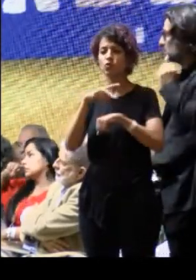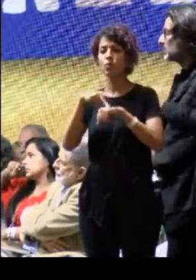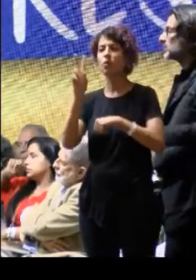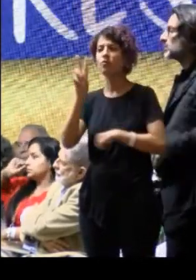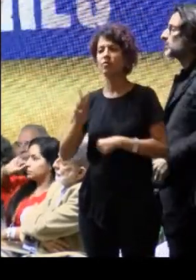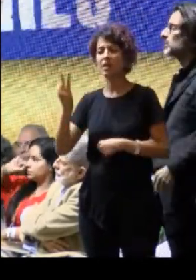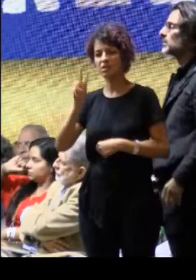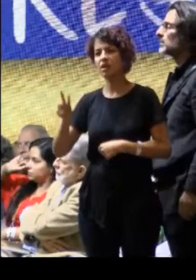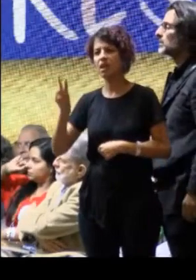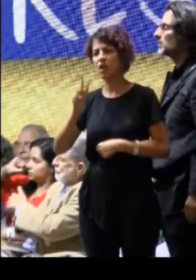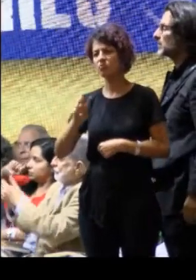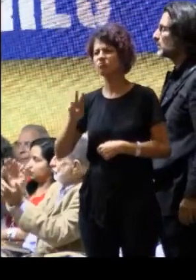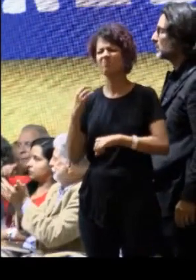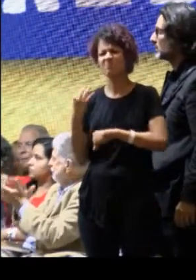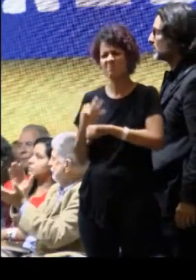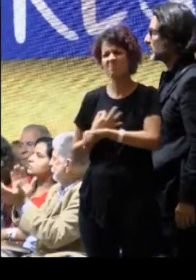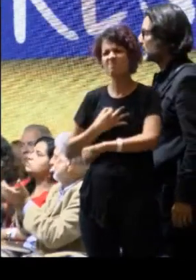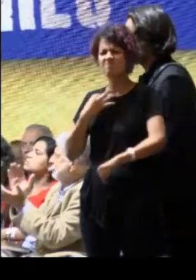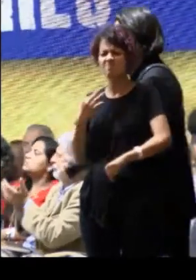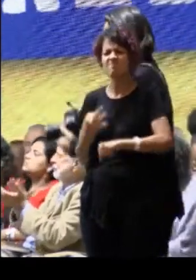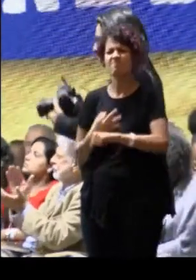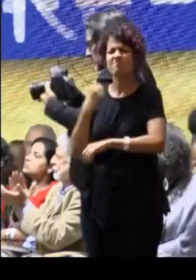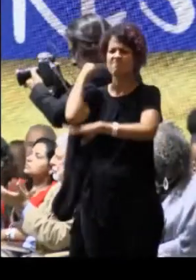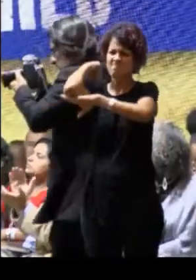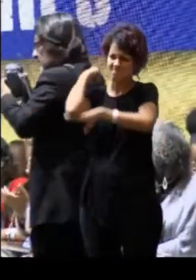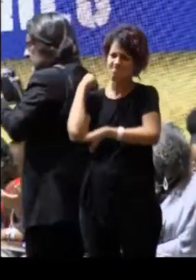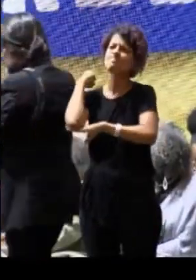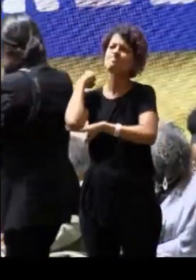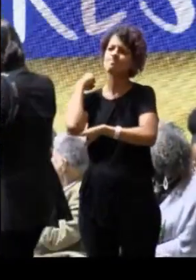ter resistido o tanto que resistiu